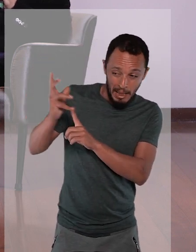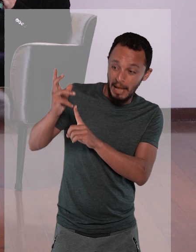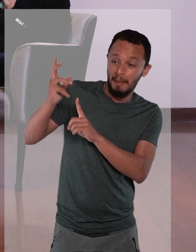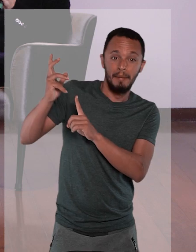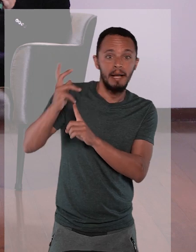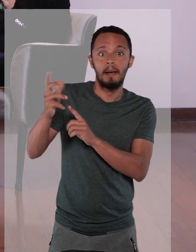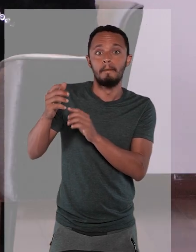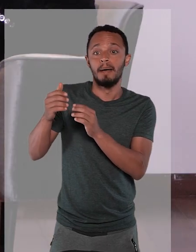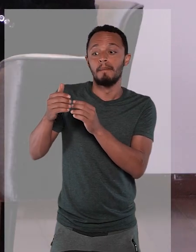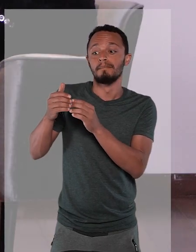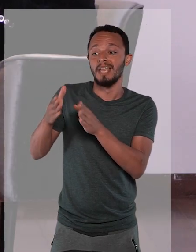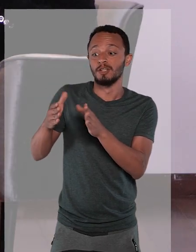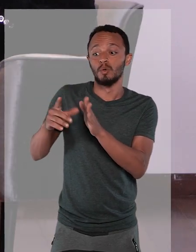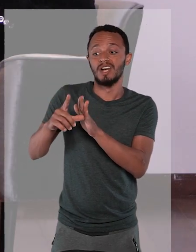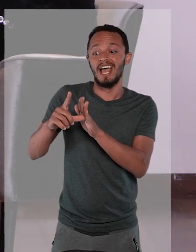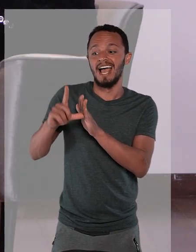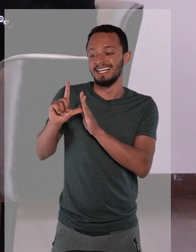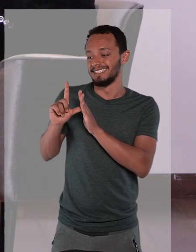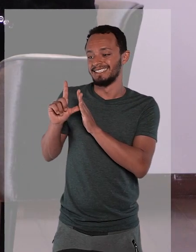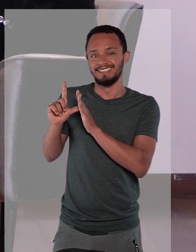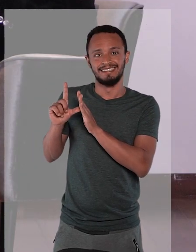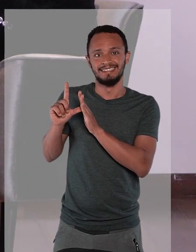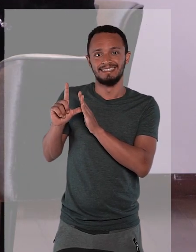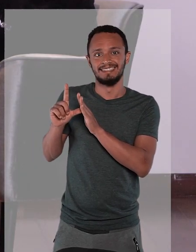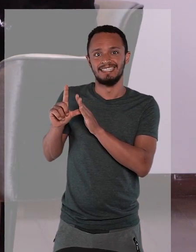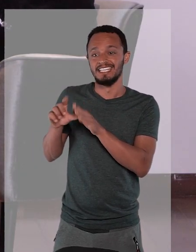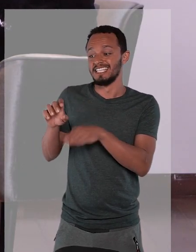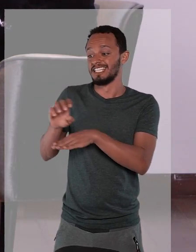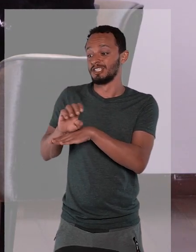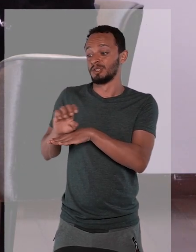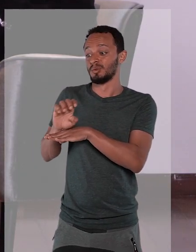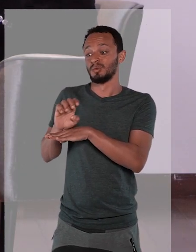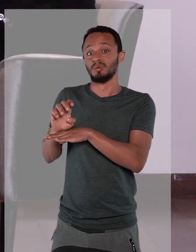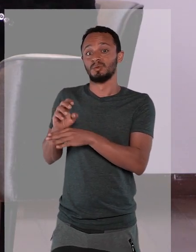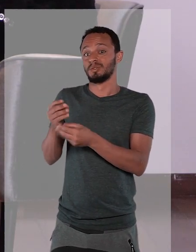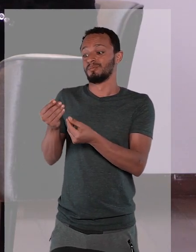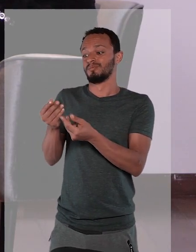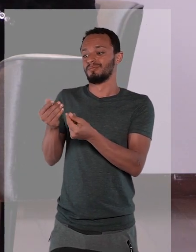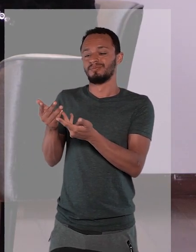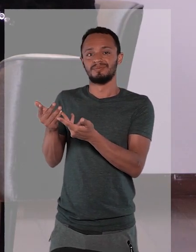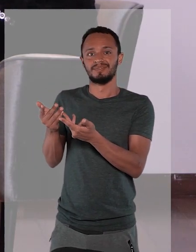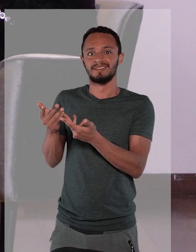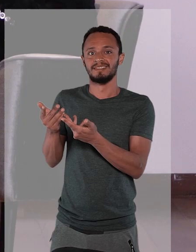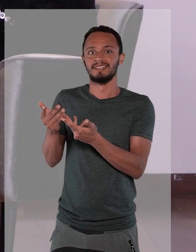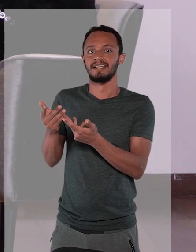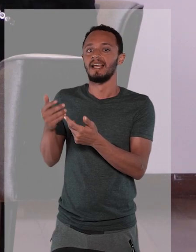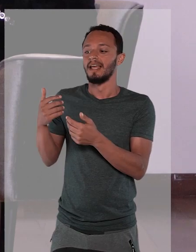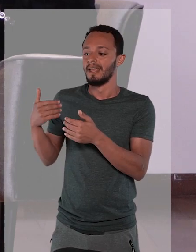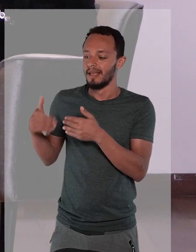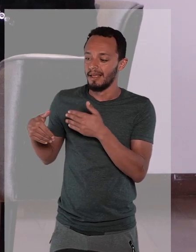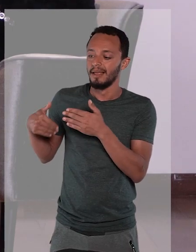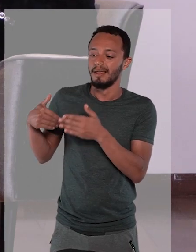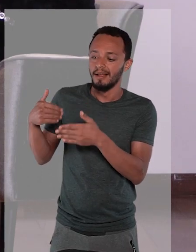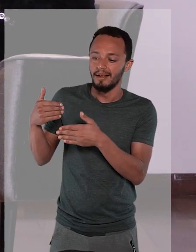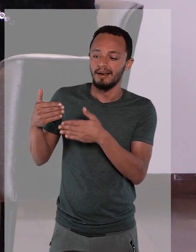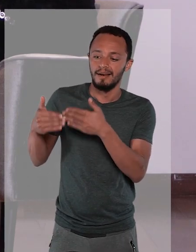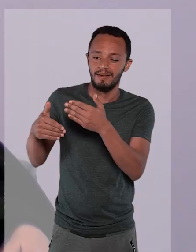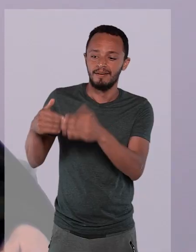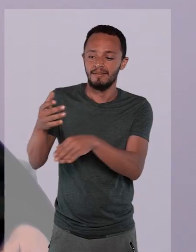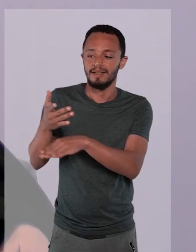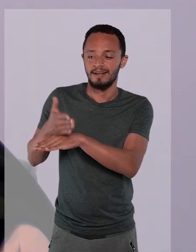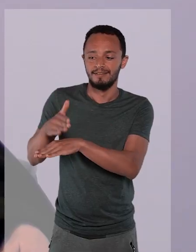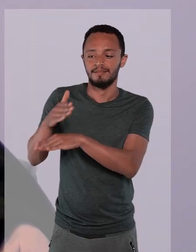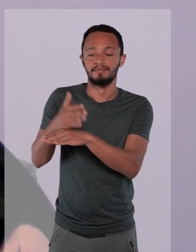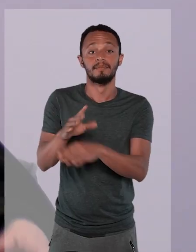e sem a menor infraestrutura. Né? Mas elas se prepararam, né, Carlos? Elas porque, foram assim, se preparando. Eu fiz muita live